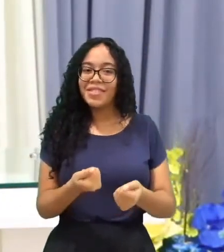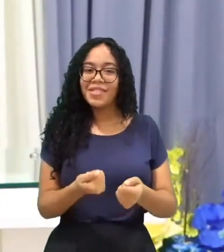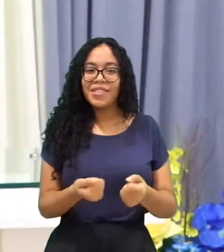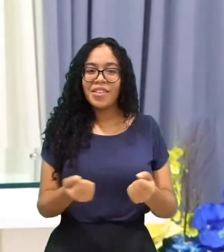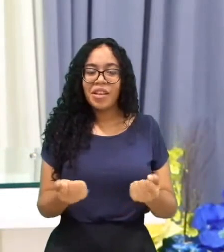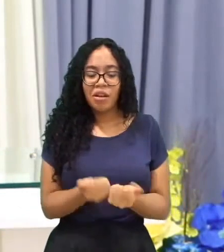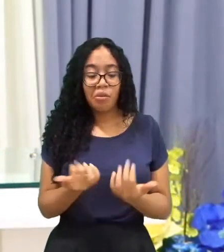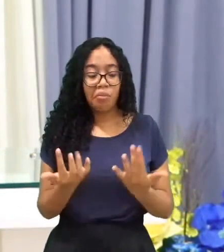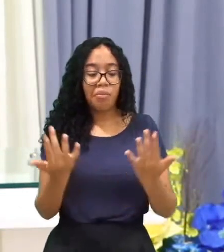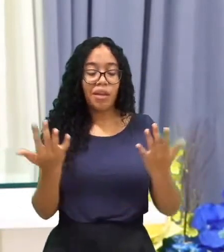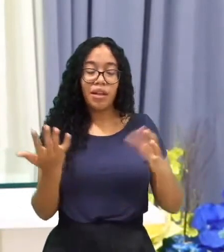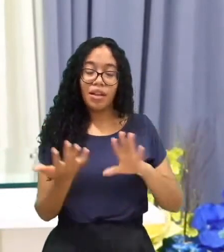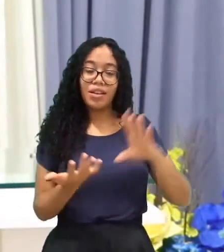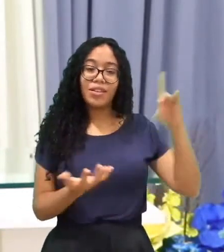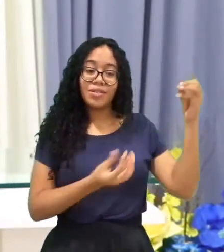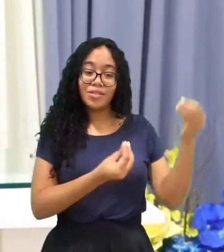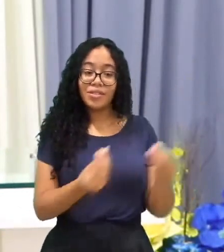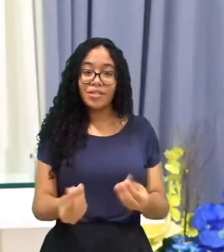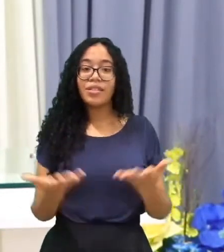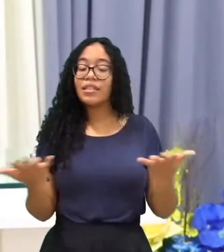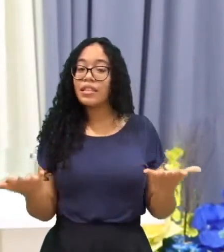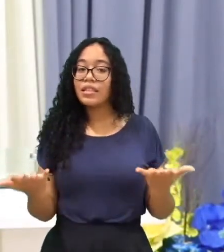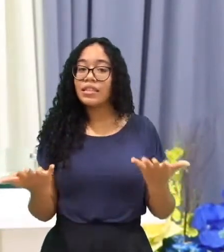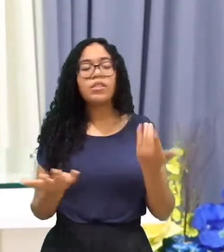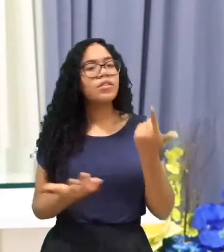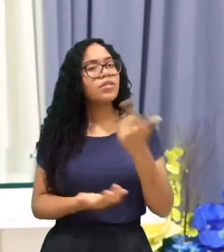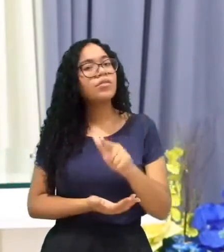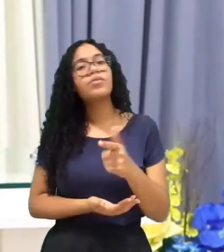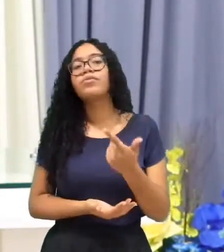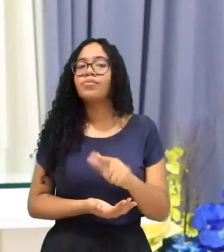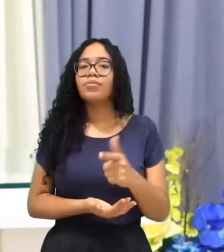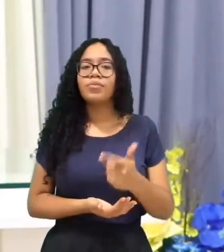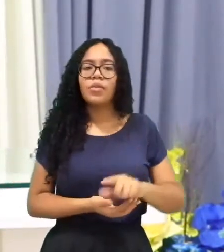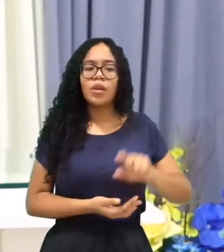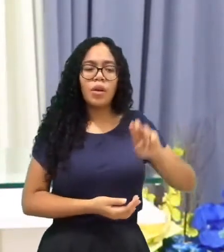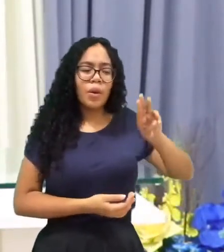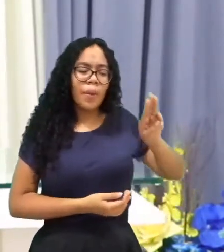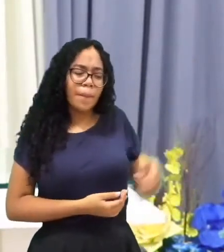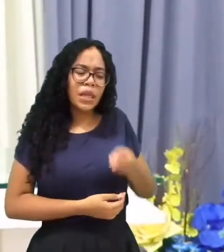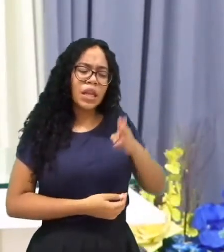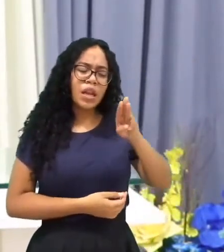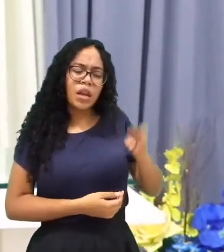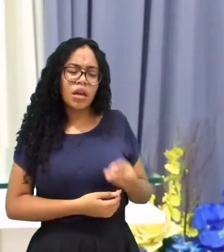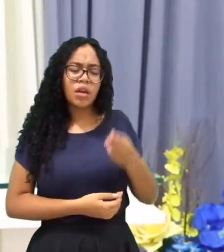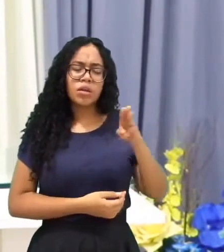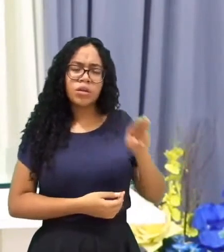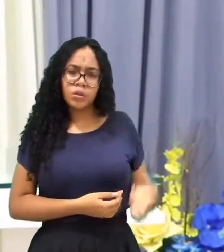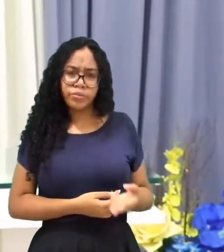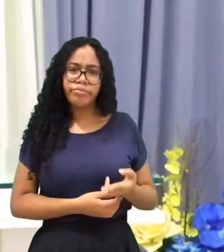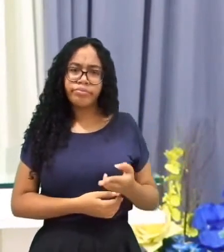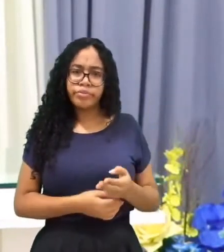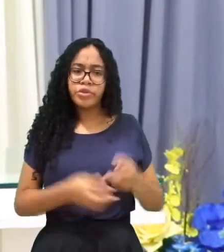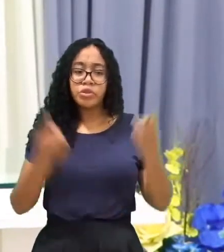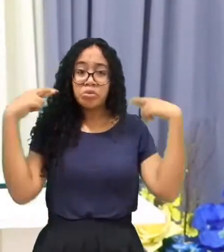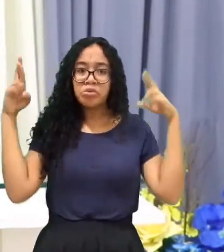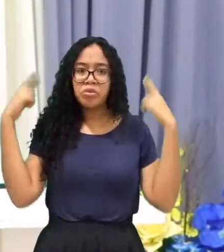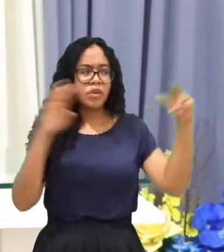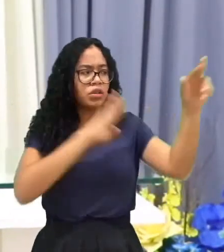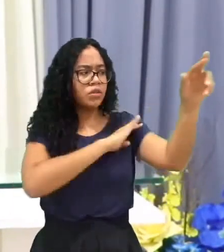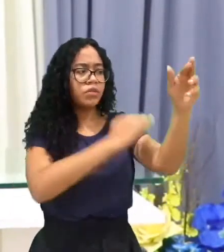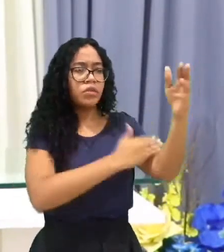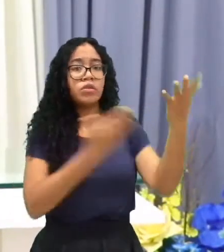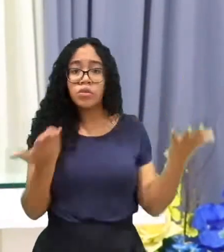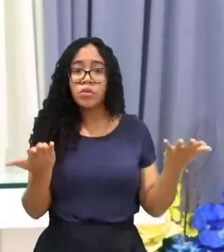de Deus. Não haviam ali milhares de reprodutores malhados e salpicados. Porque